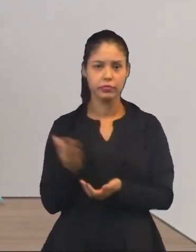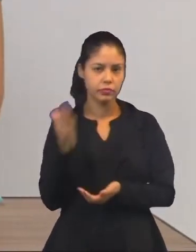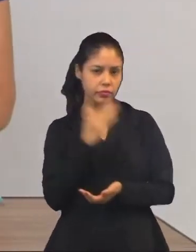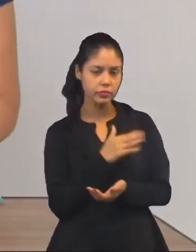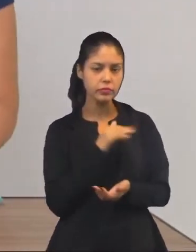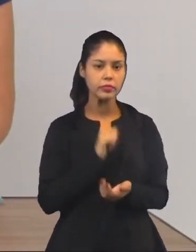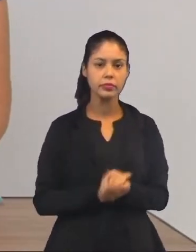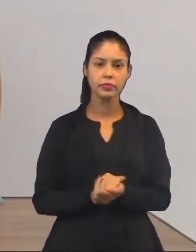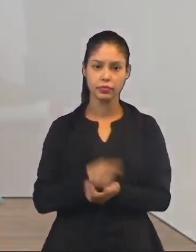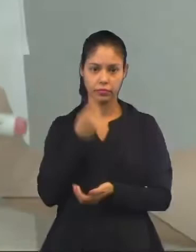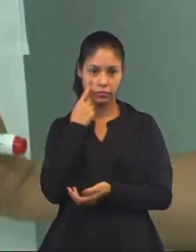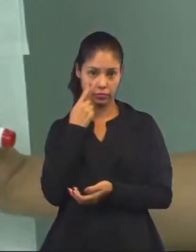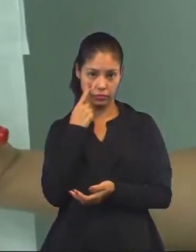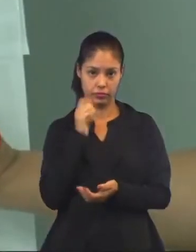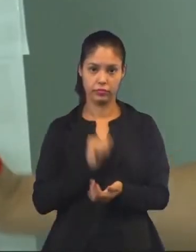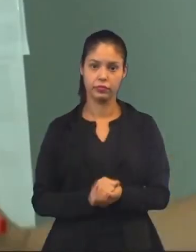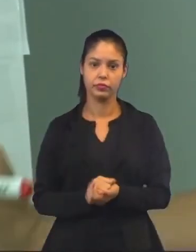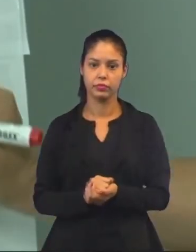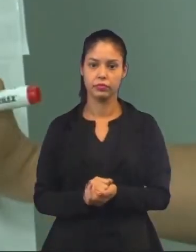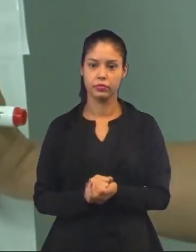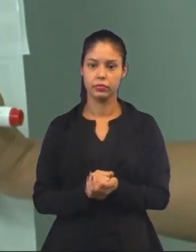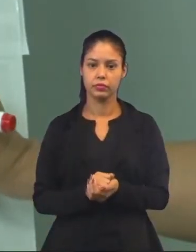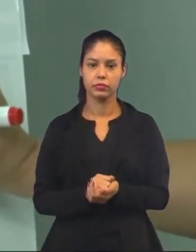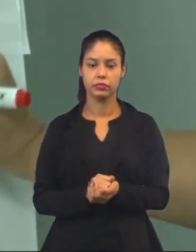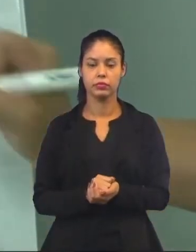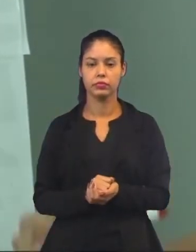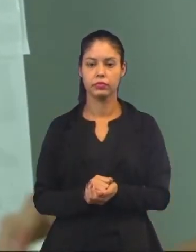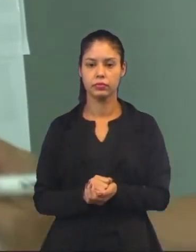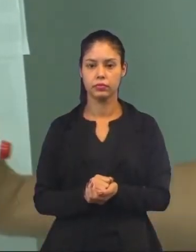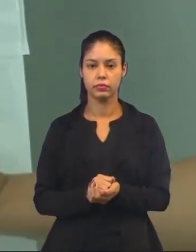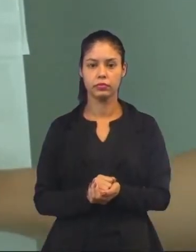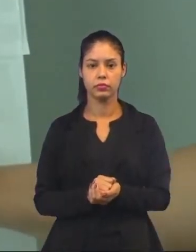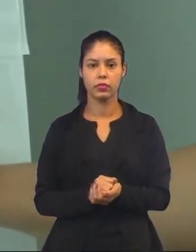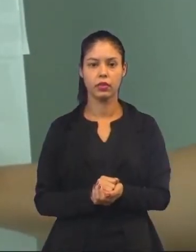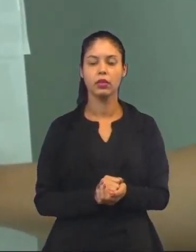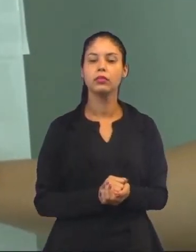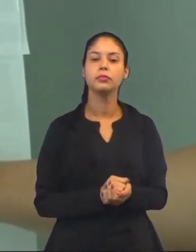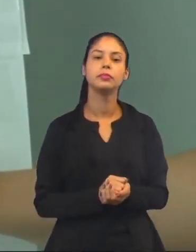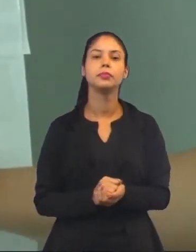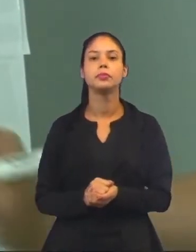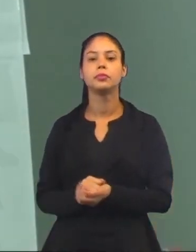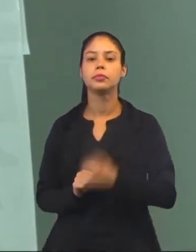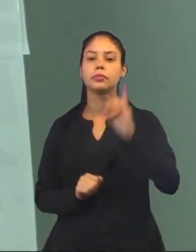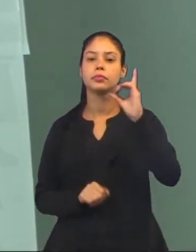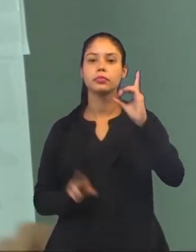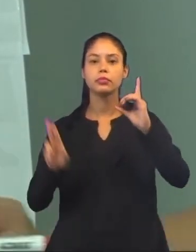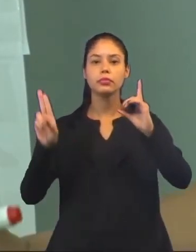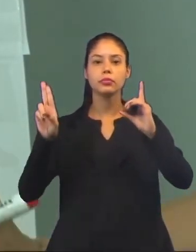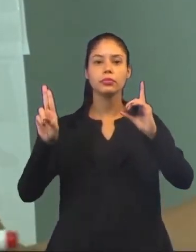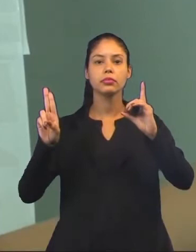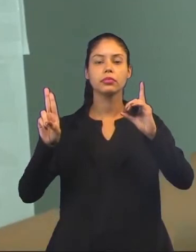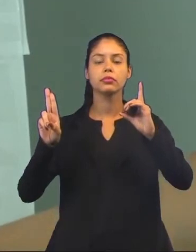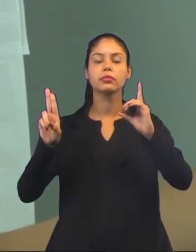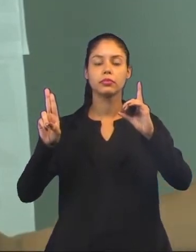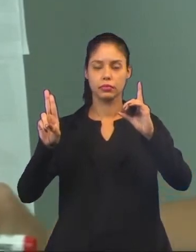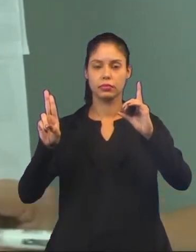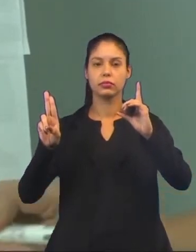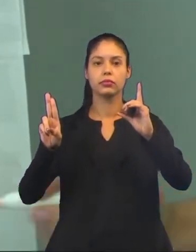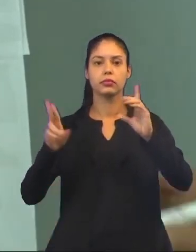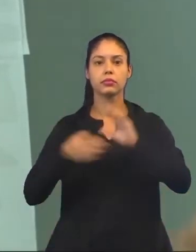Vamos lá? Olha só, nós vamos então separar aqui, né? Coluna das unidades, coluna das dezenas, não é